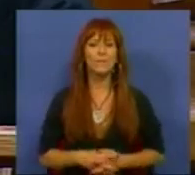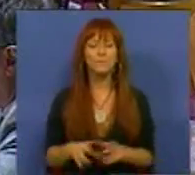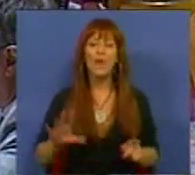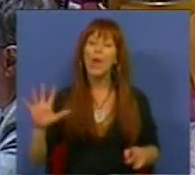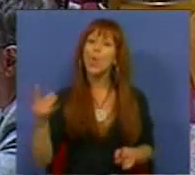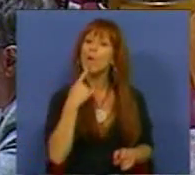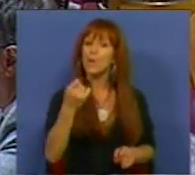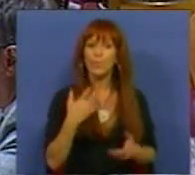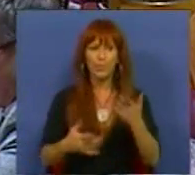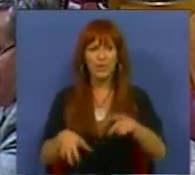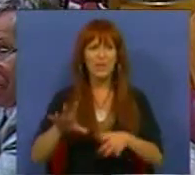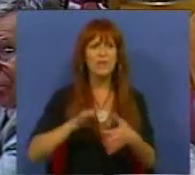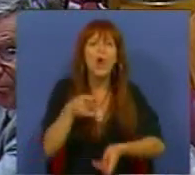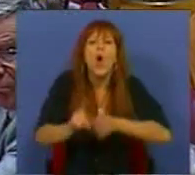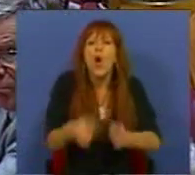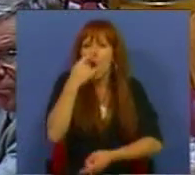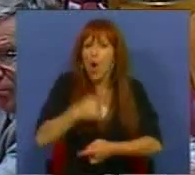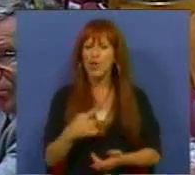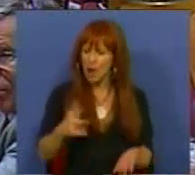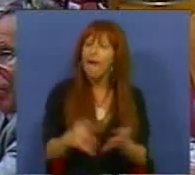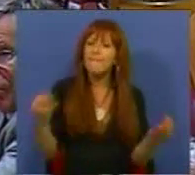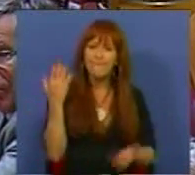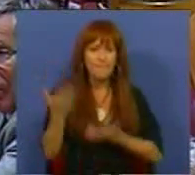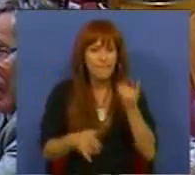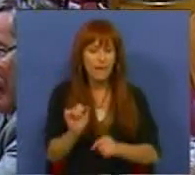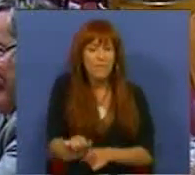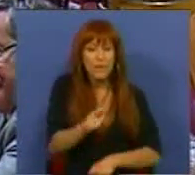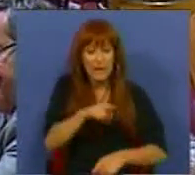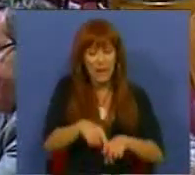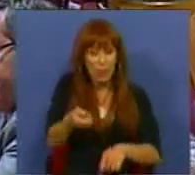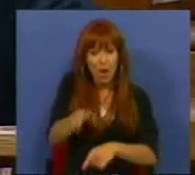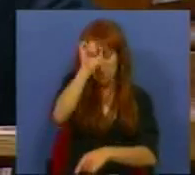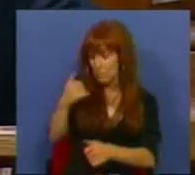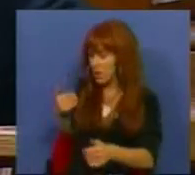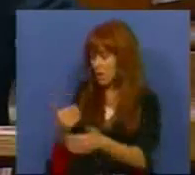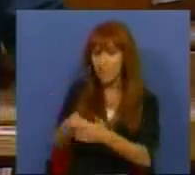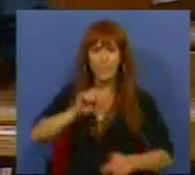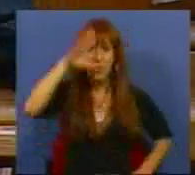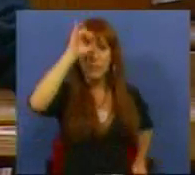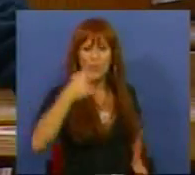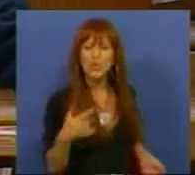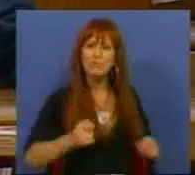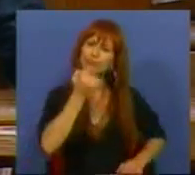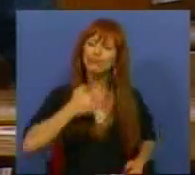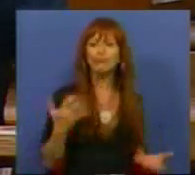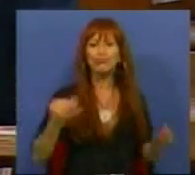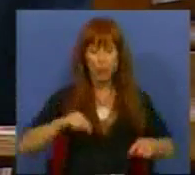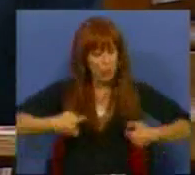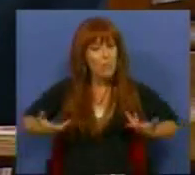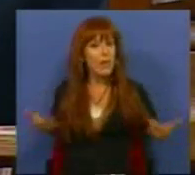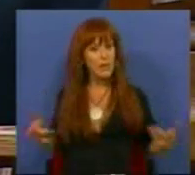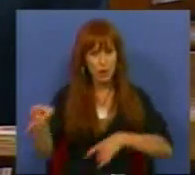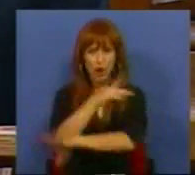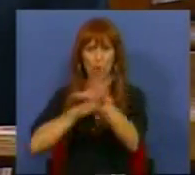quando perguntado sobre que erros reconheceria num balanço do seu mandato anterior, O primeiro-ministro mais satisfeito consigo próprio